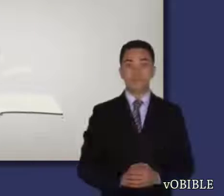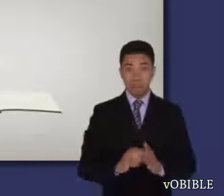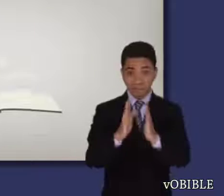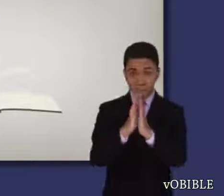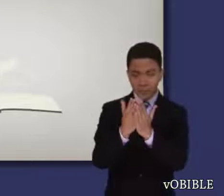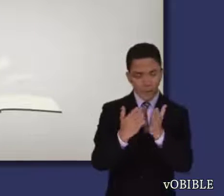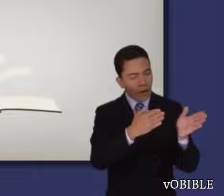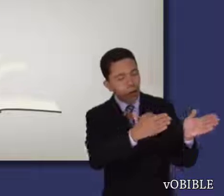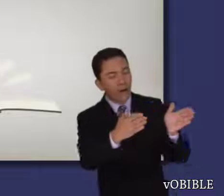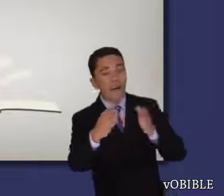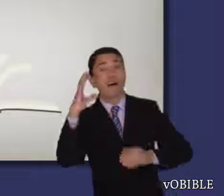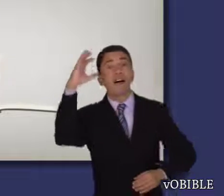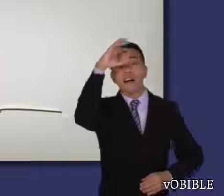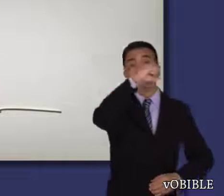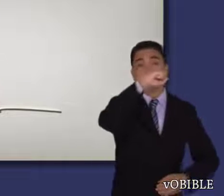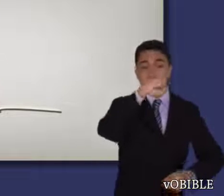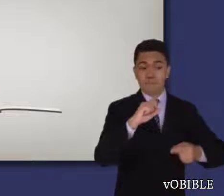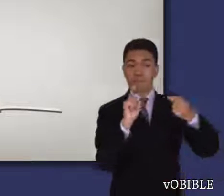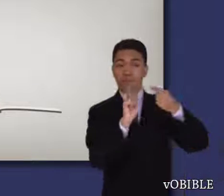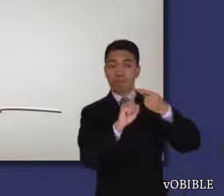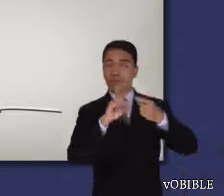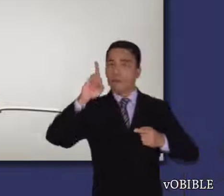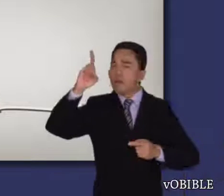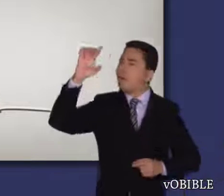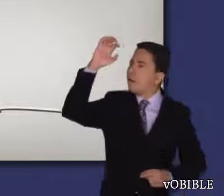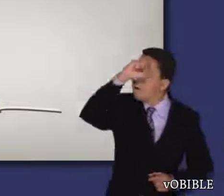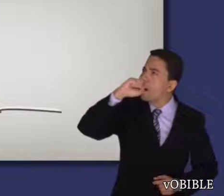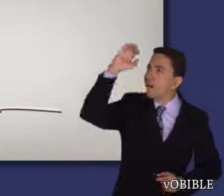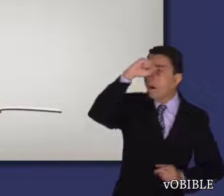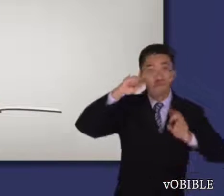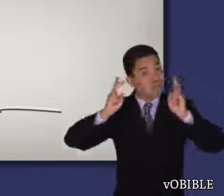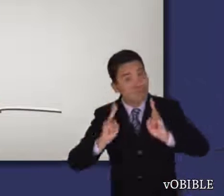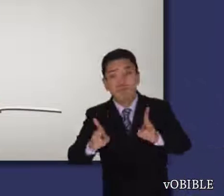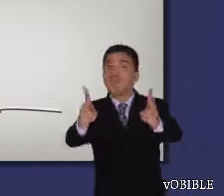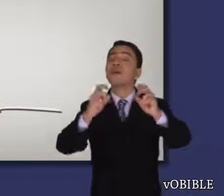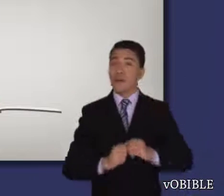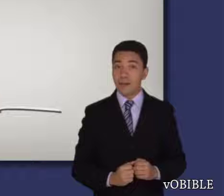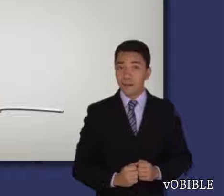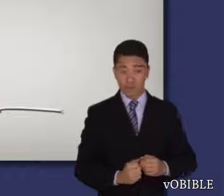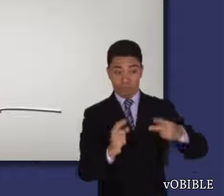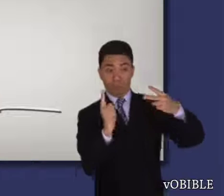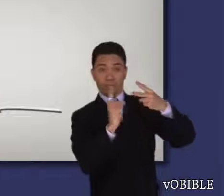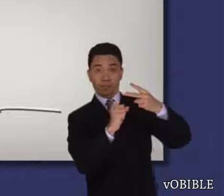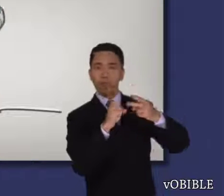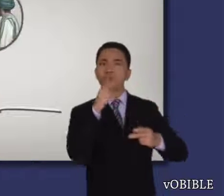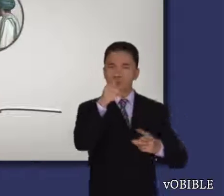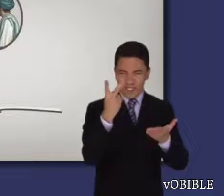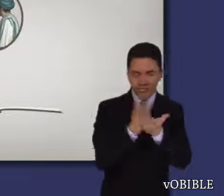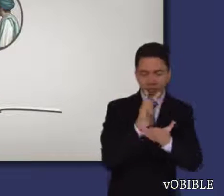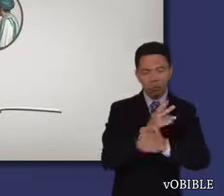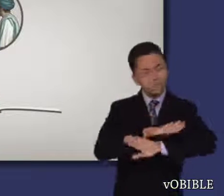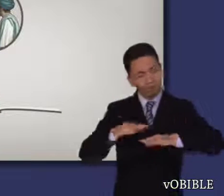Ao ler a carta aos Colossenses, veja que nós devemos continuar a crescer em conhecimento exato de Deus. Note